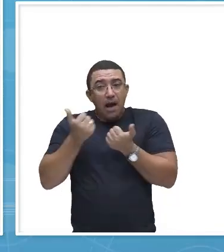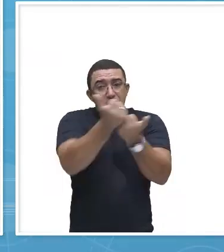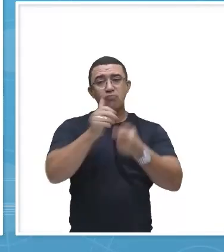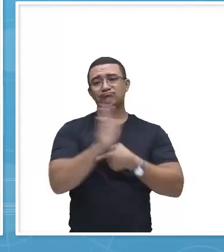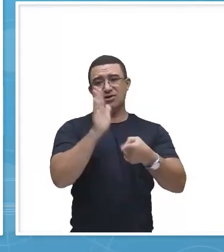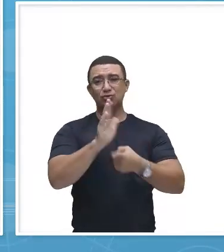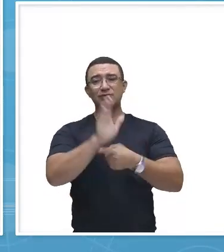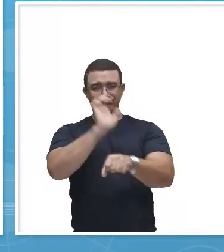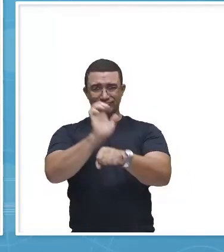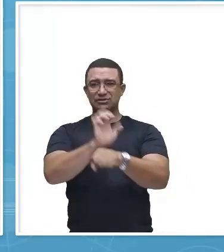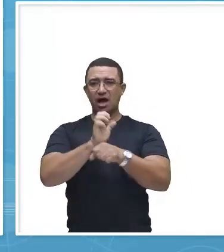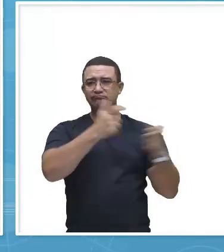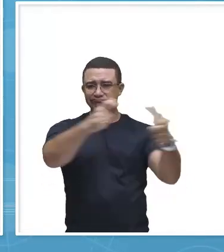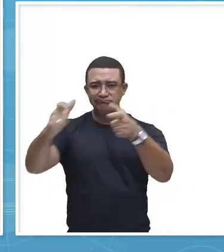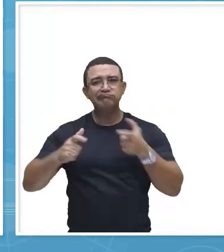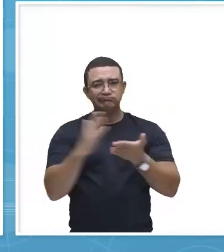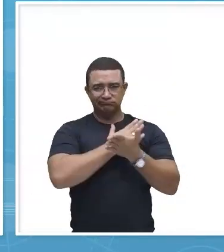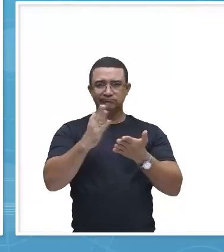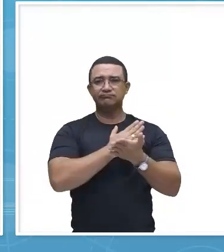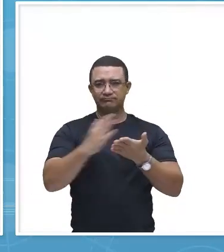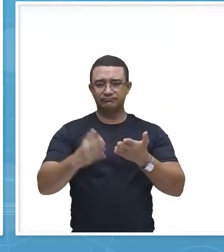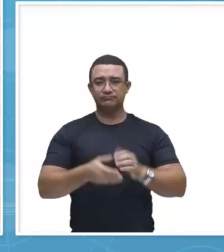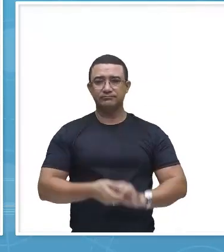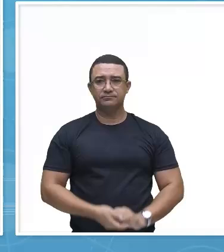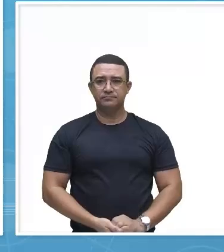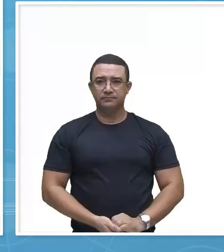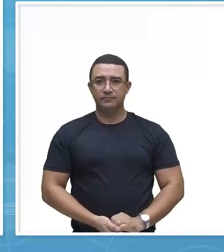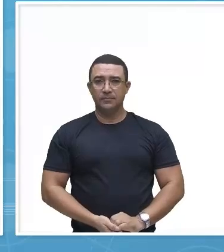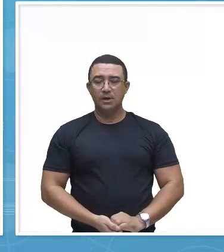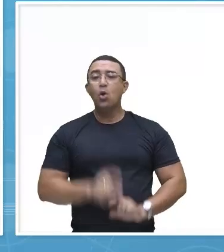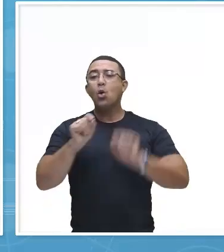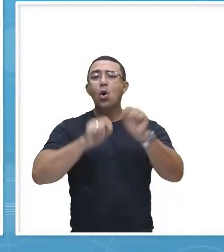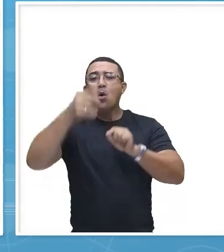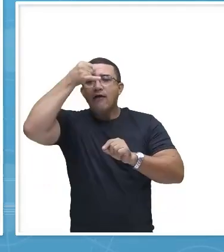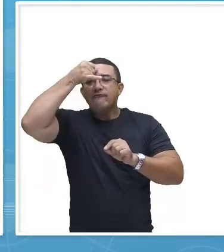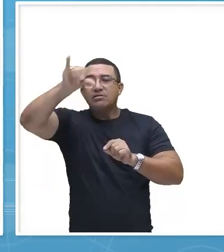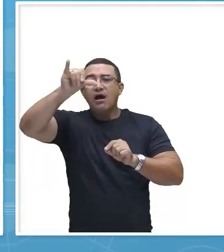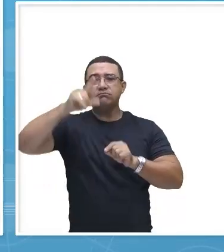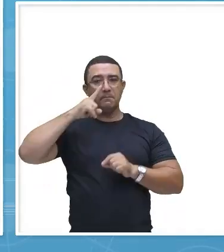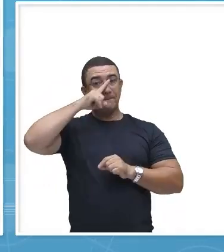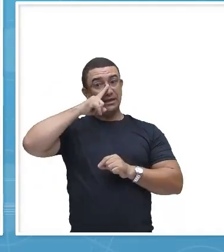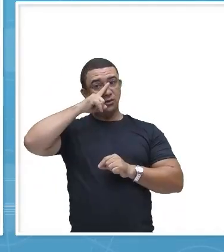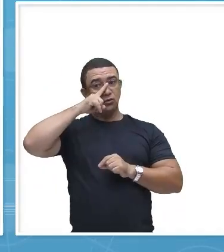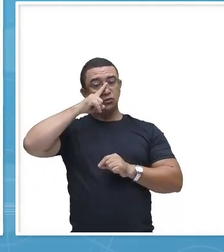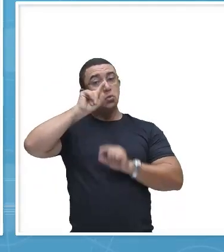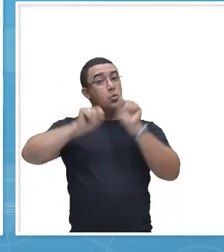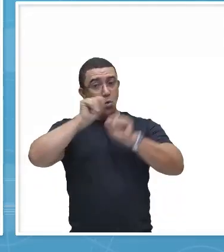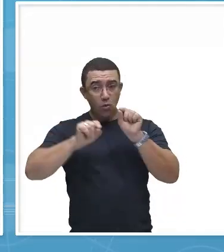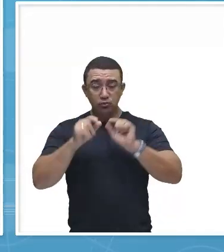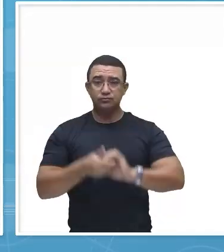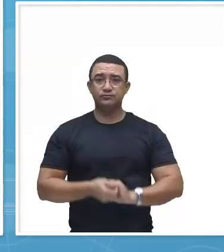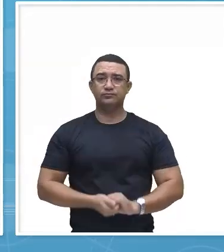nesses lugares. Vamos ver como evitar esses riscos, esse perigo, né? Nós podemos evitar